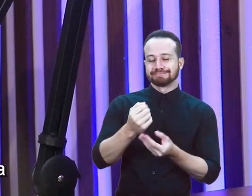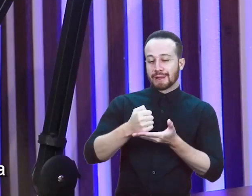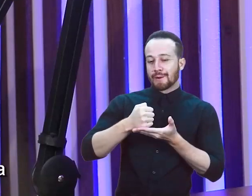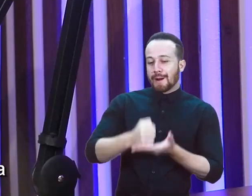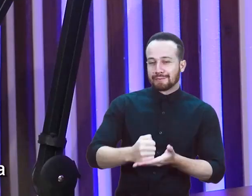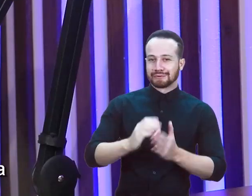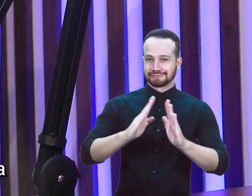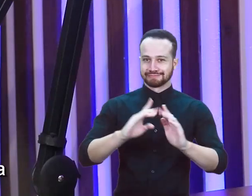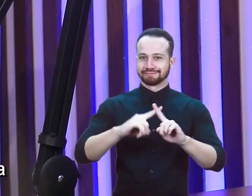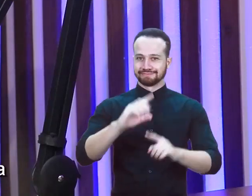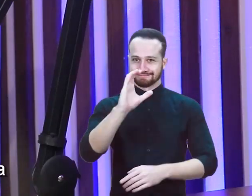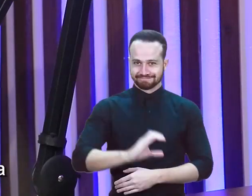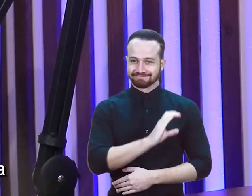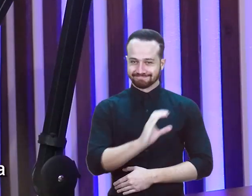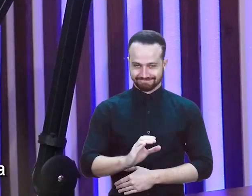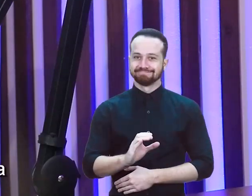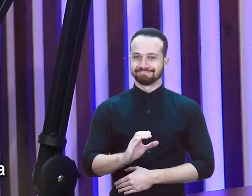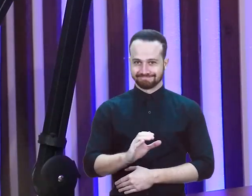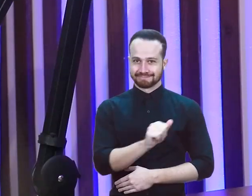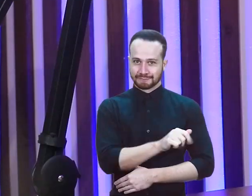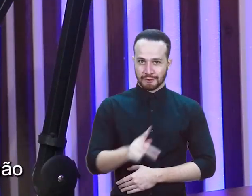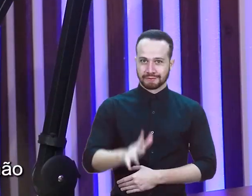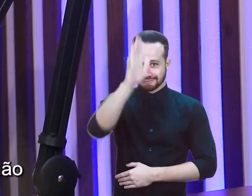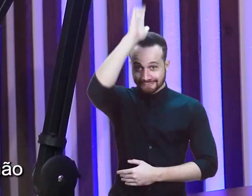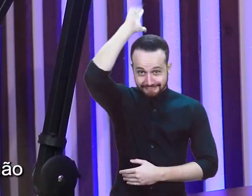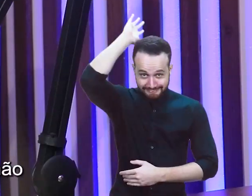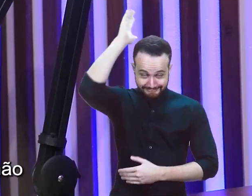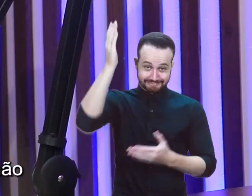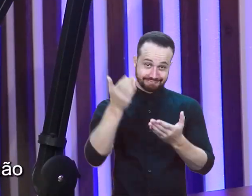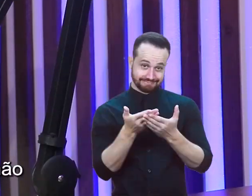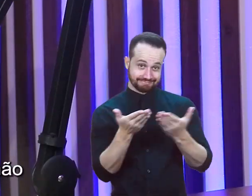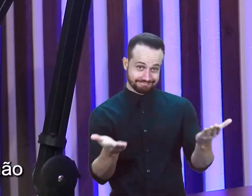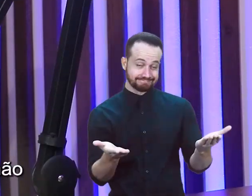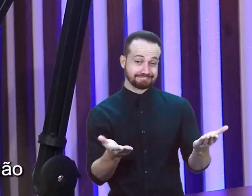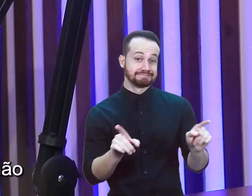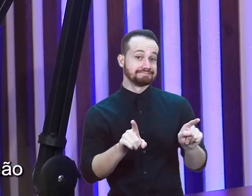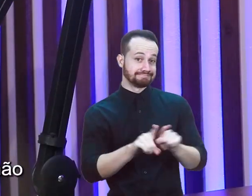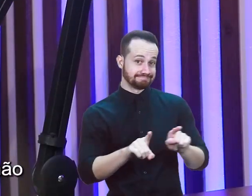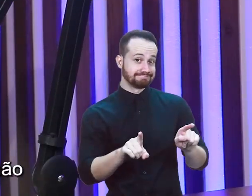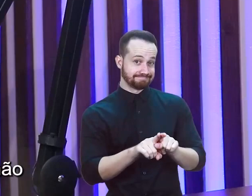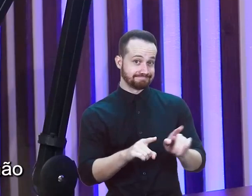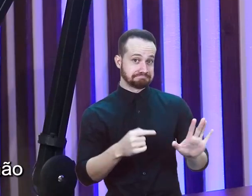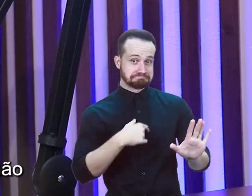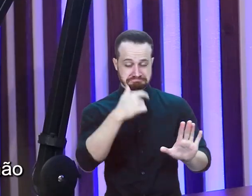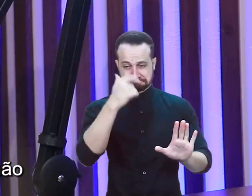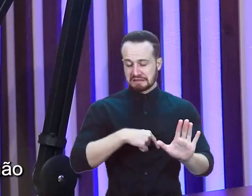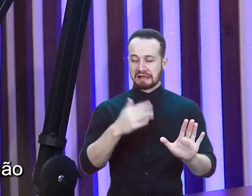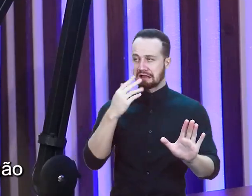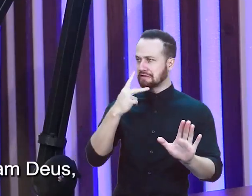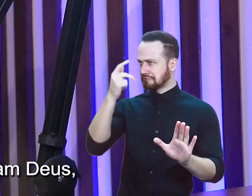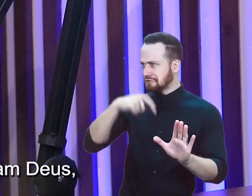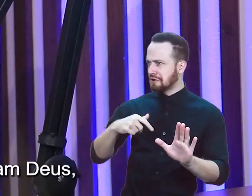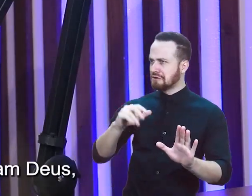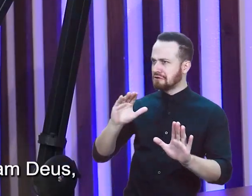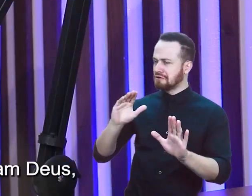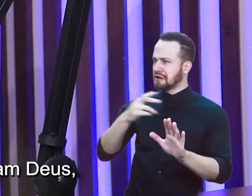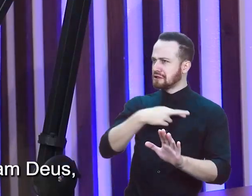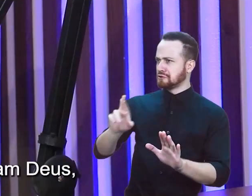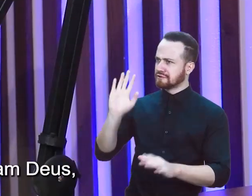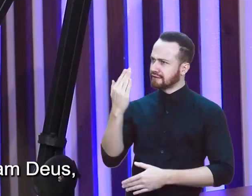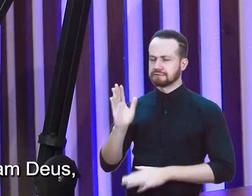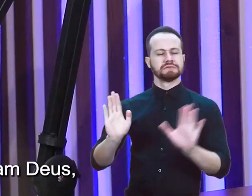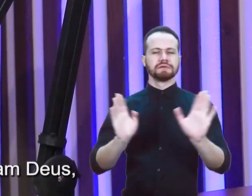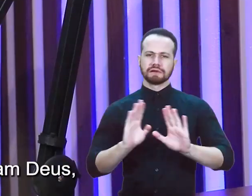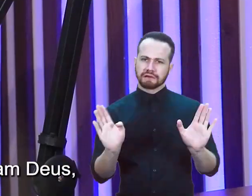Igreja Católica Apostólica Romana. Né? Isso não implica dizer que a gente seja ateu, que a gente não, mas eram